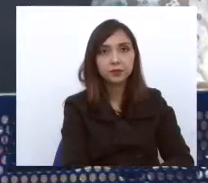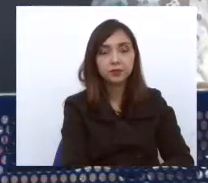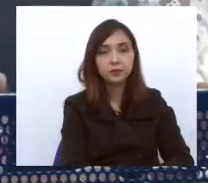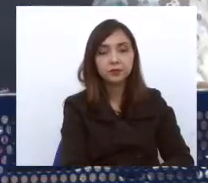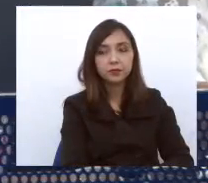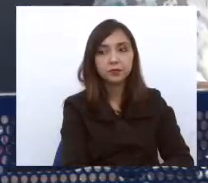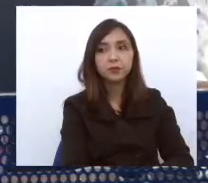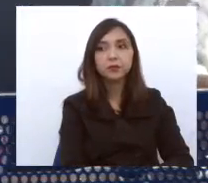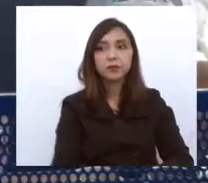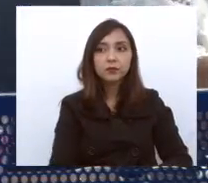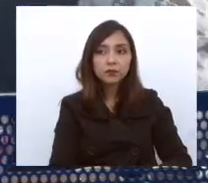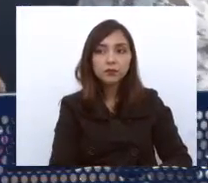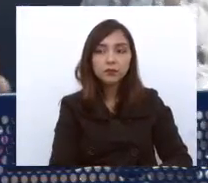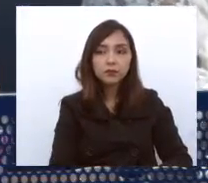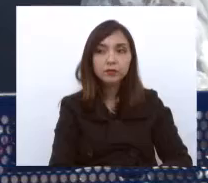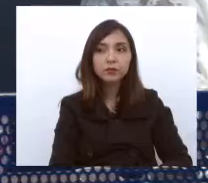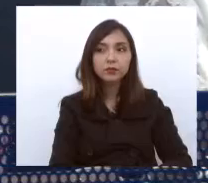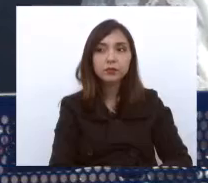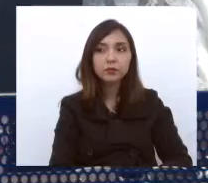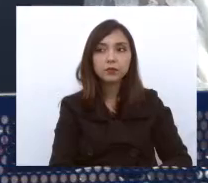Eu sei que essa emenda é